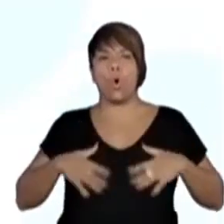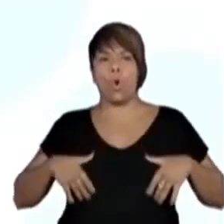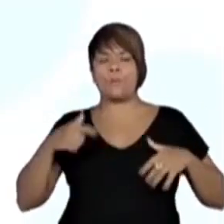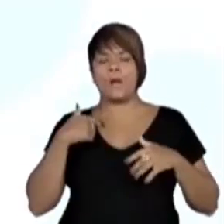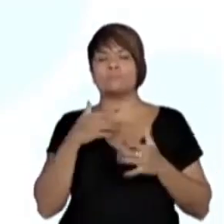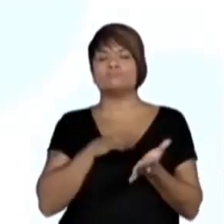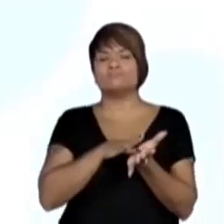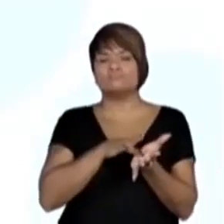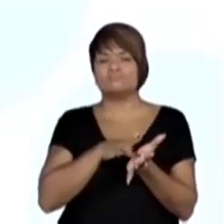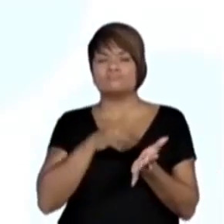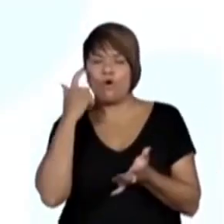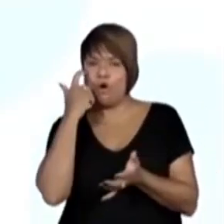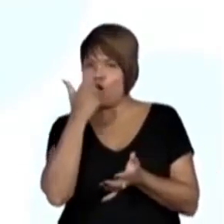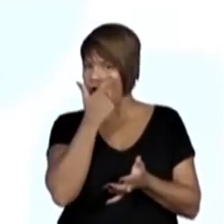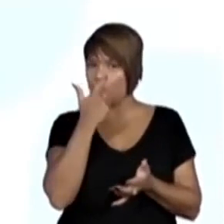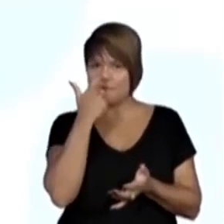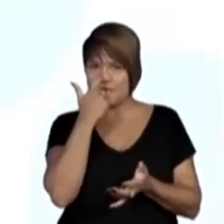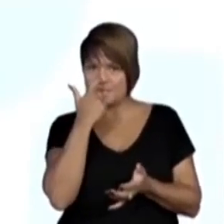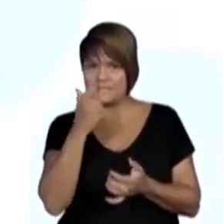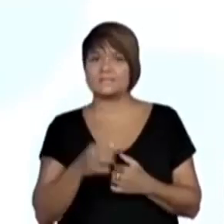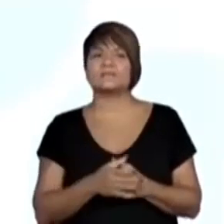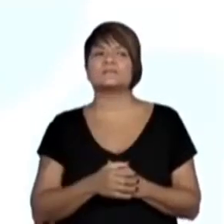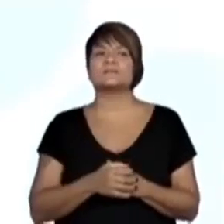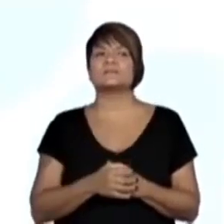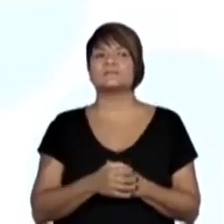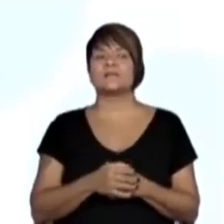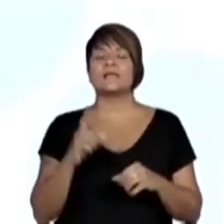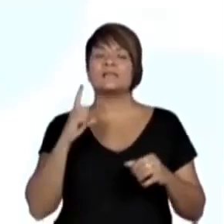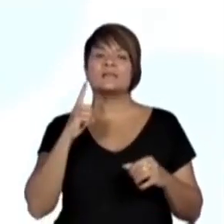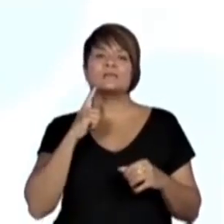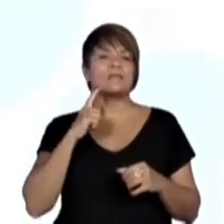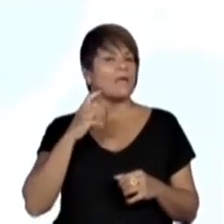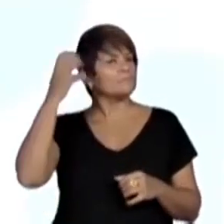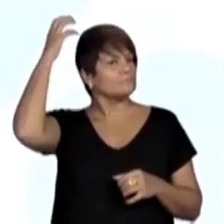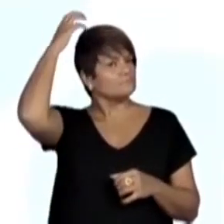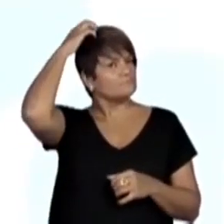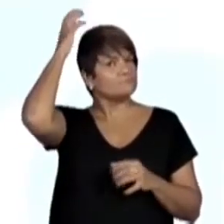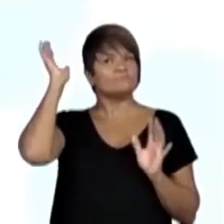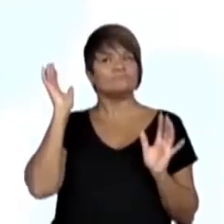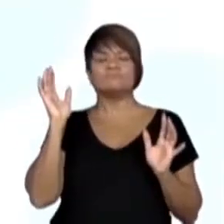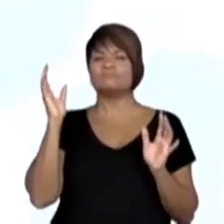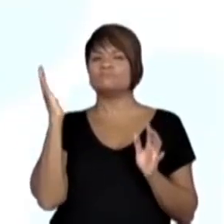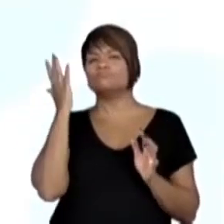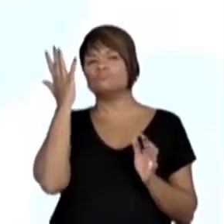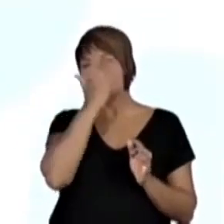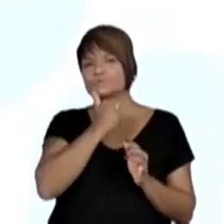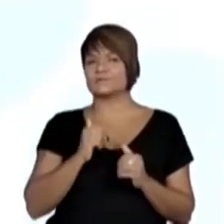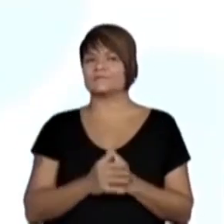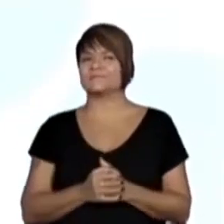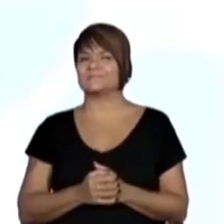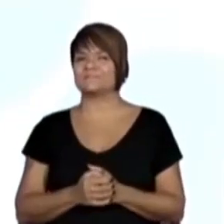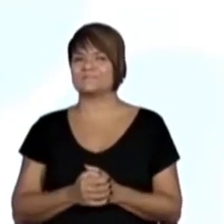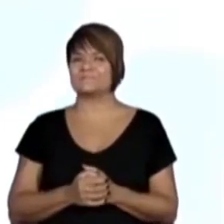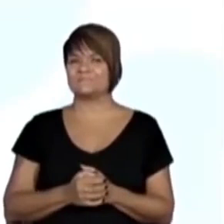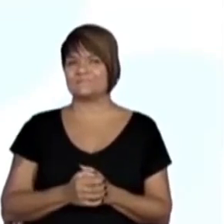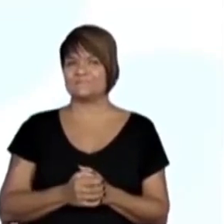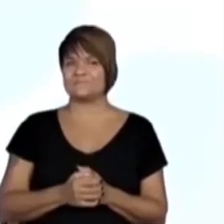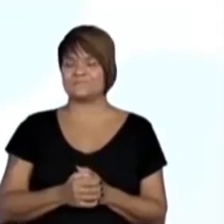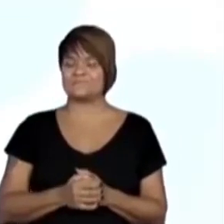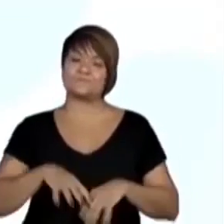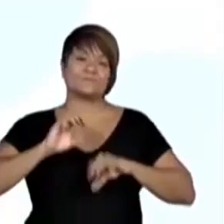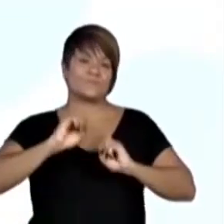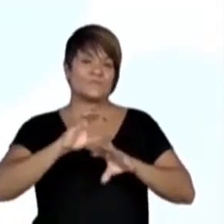olho e nariz e coloca um enfeite na cabeça dela. Ensina a